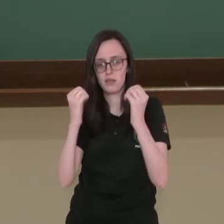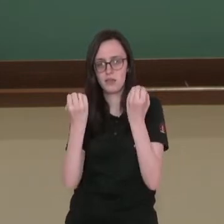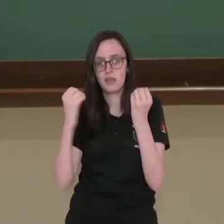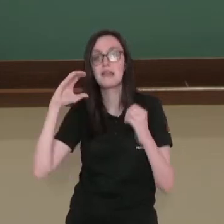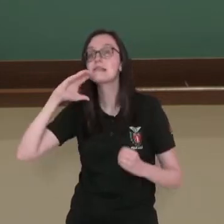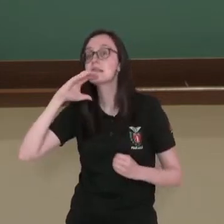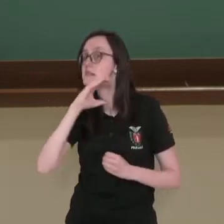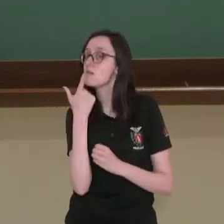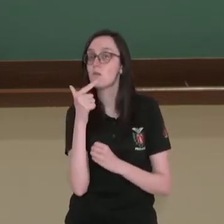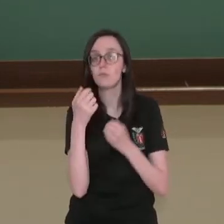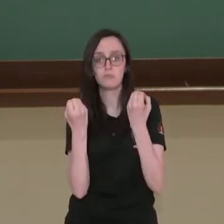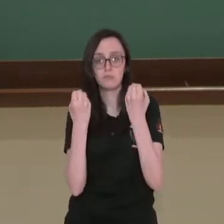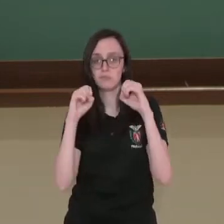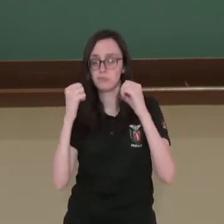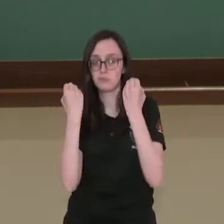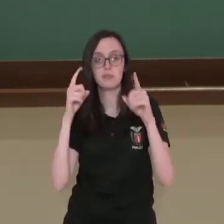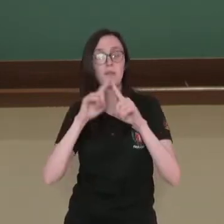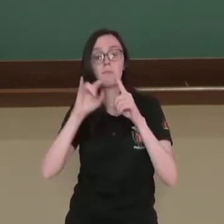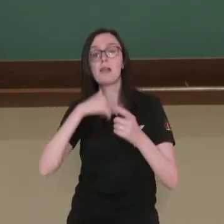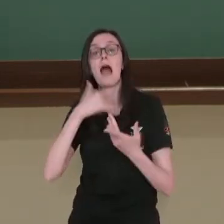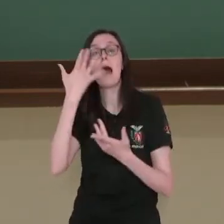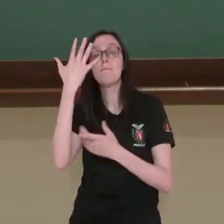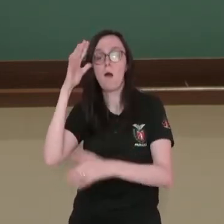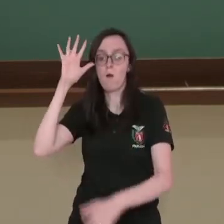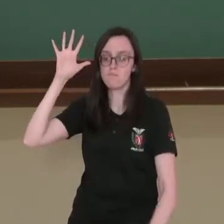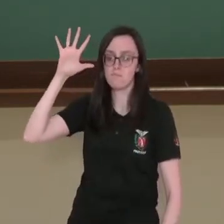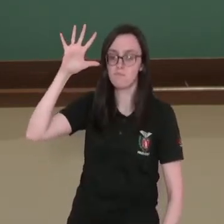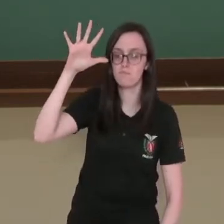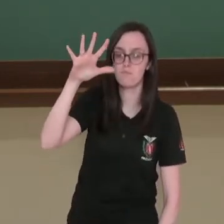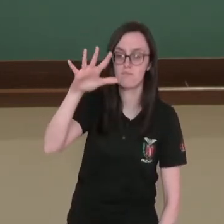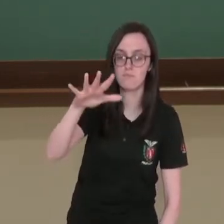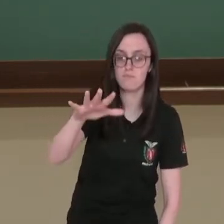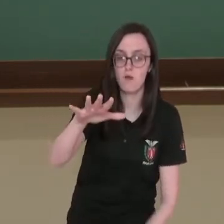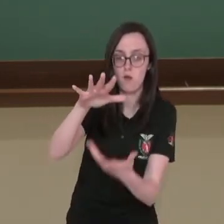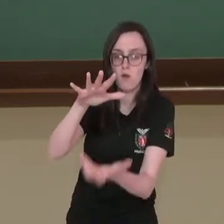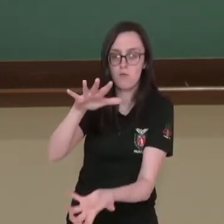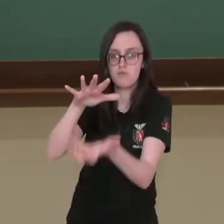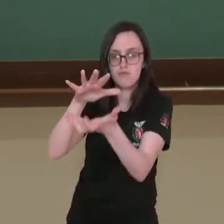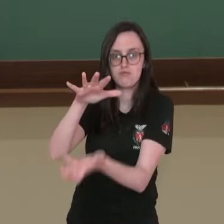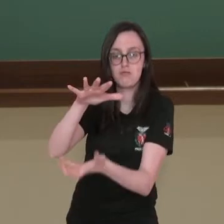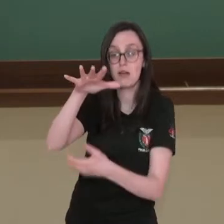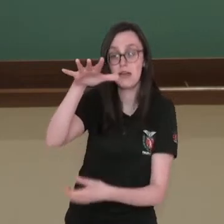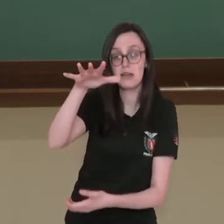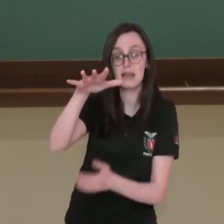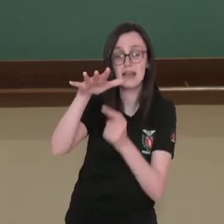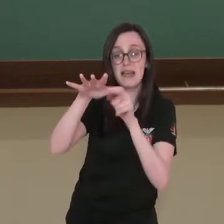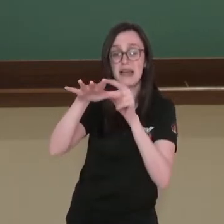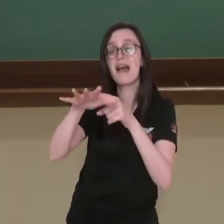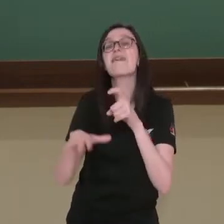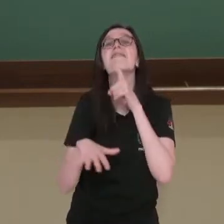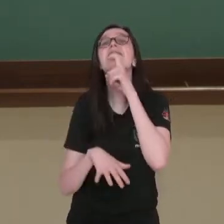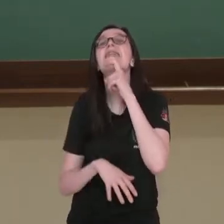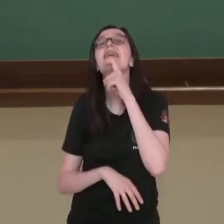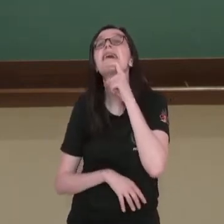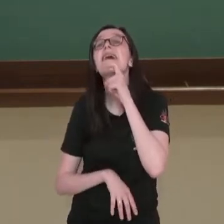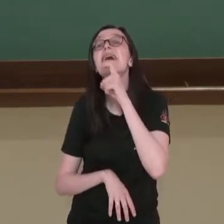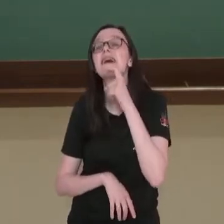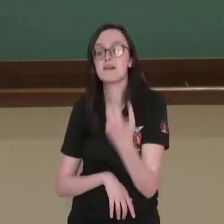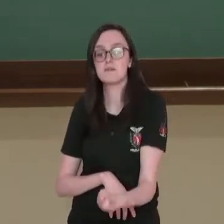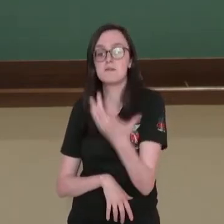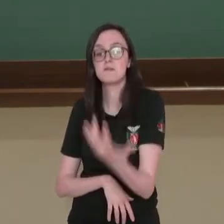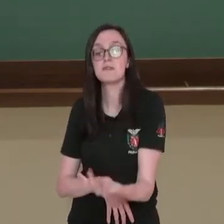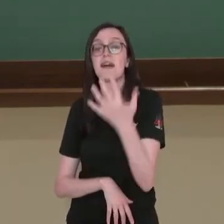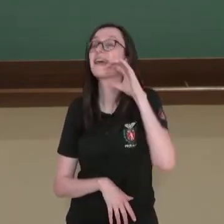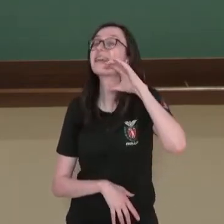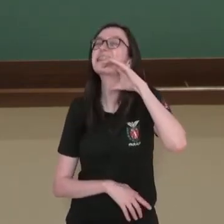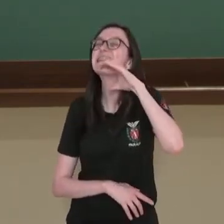as brasas. Agora, se eu colocar a minha mão próximo, a minha mão está muito mais fria do que a brasa. Ela está com a